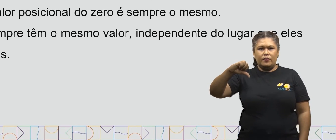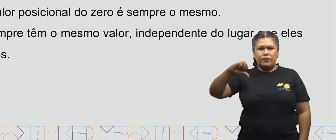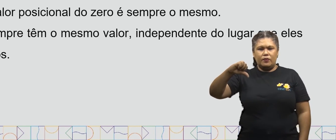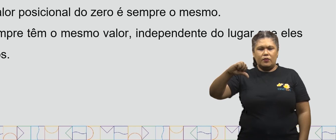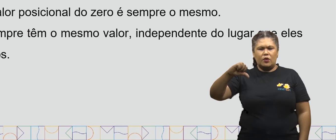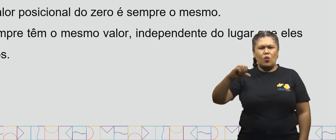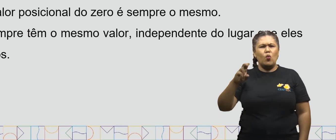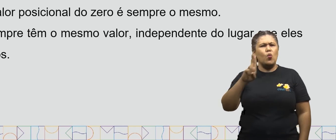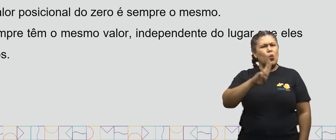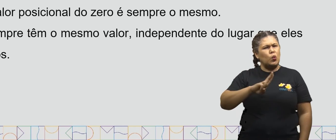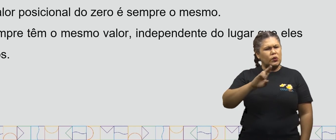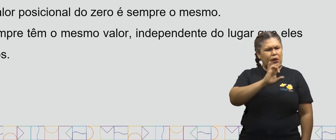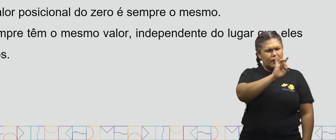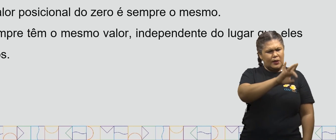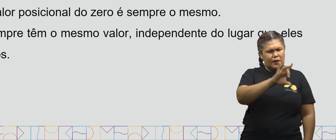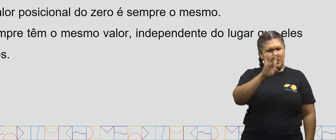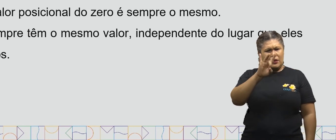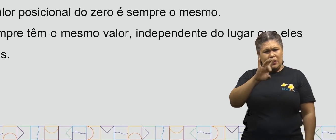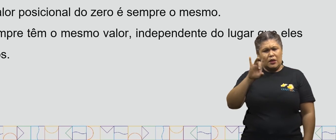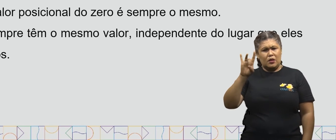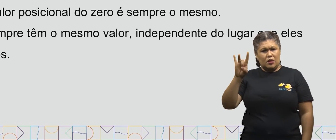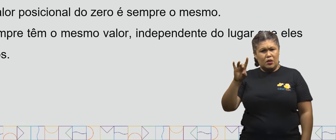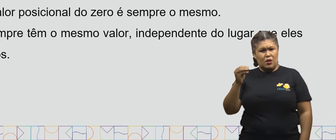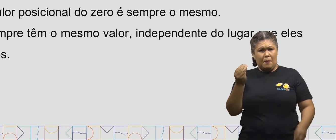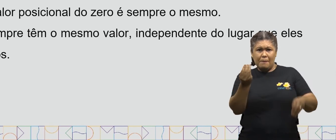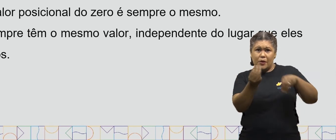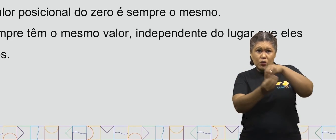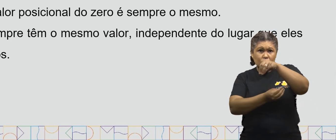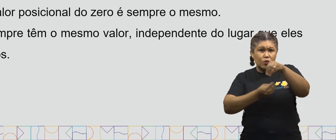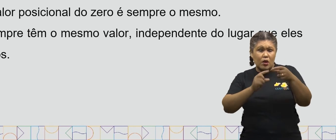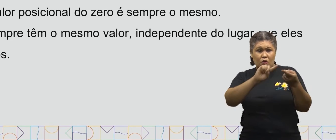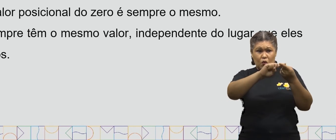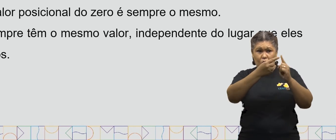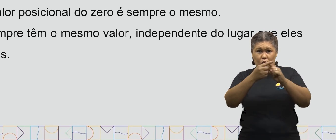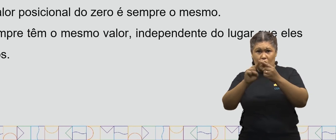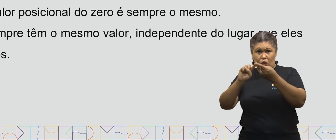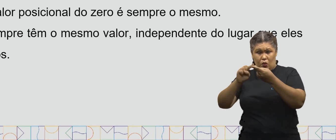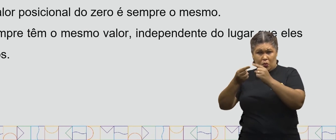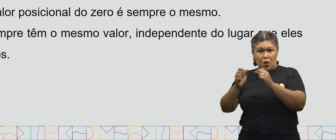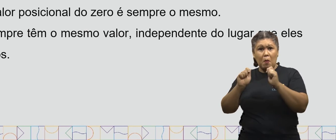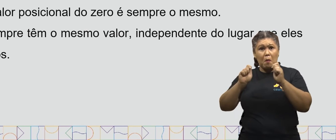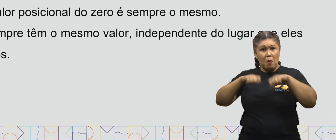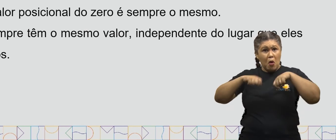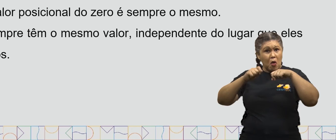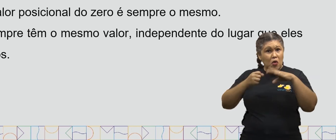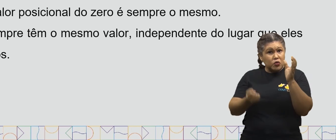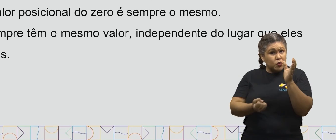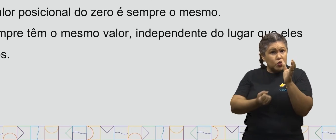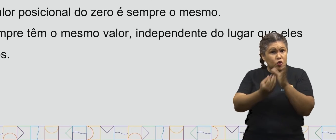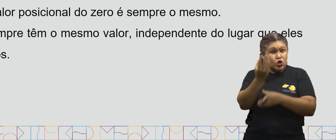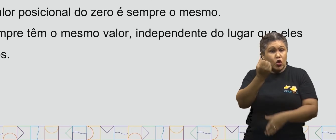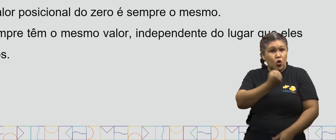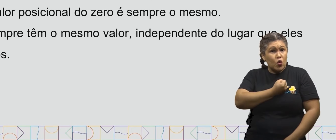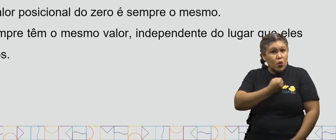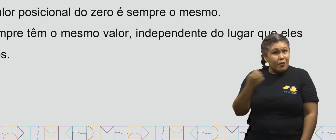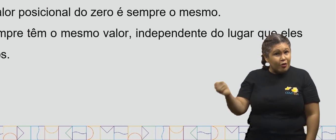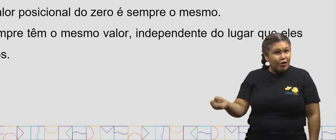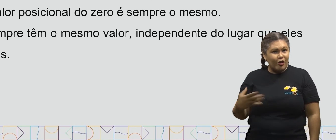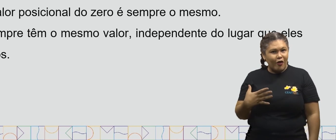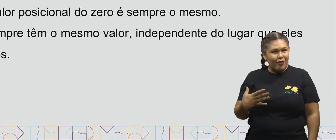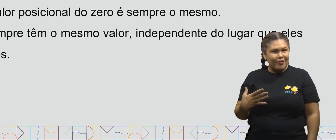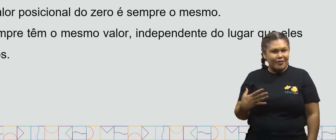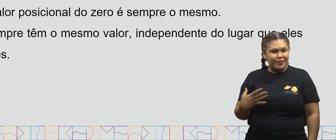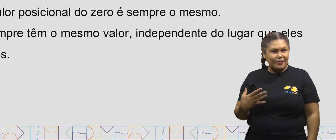9. Com eles, conseguimos fazer combinações e assim formar